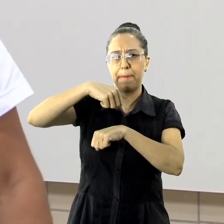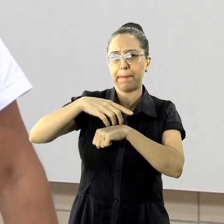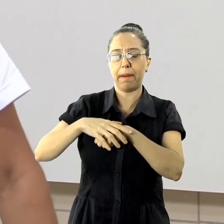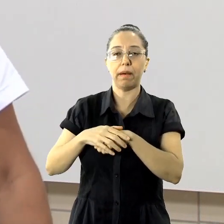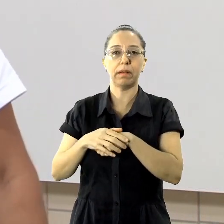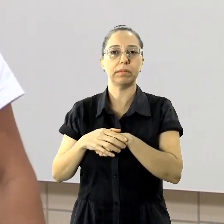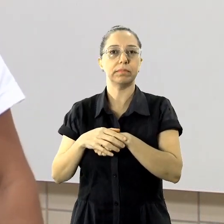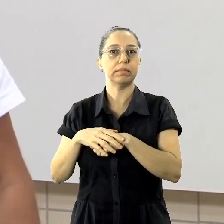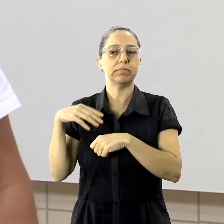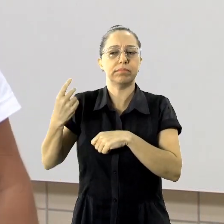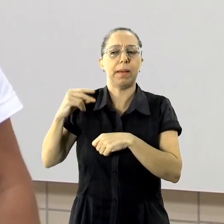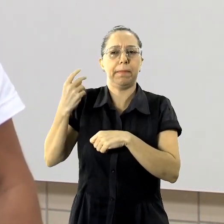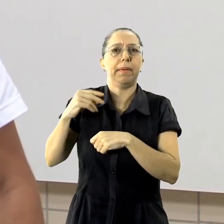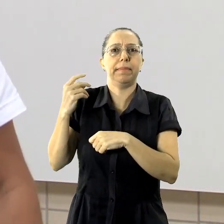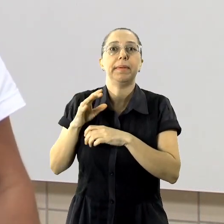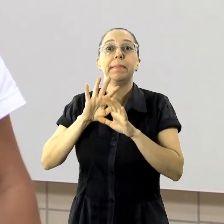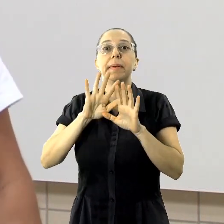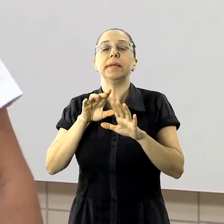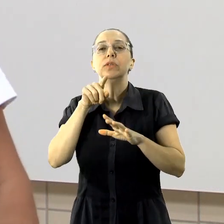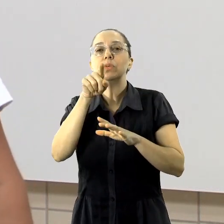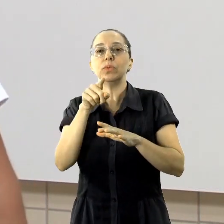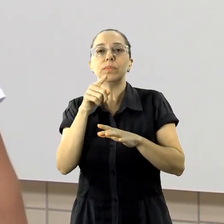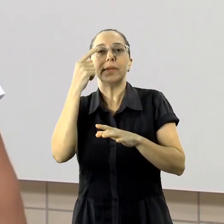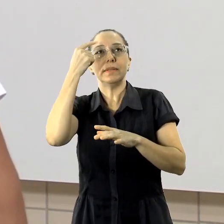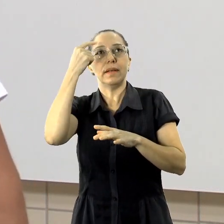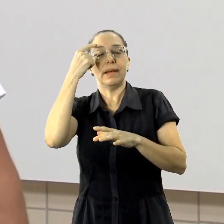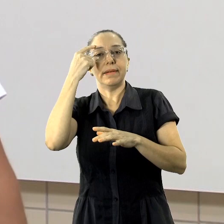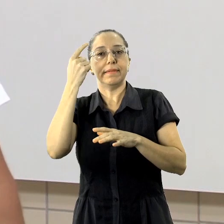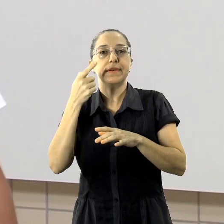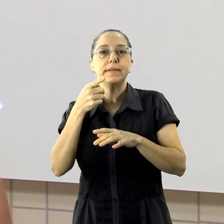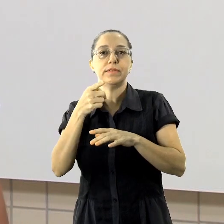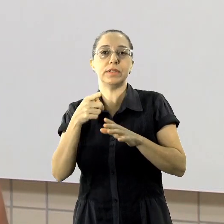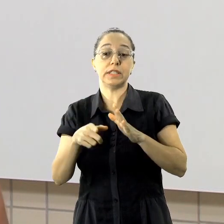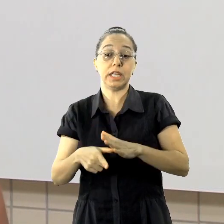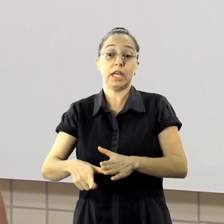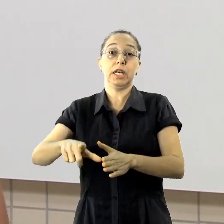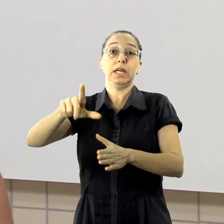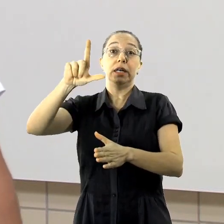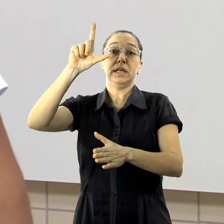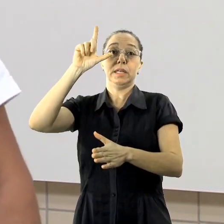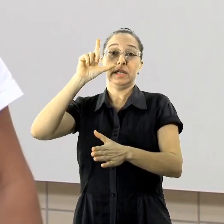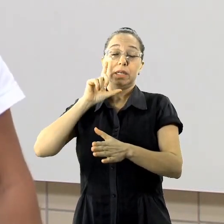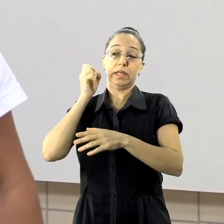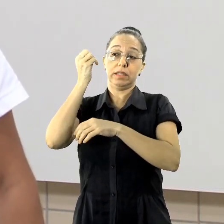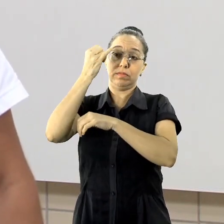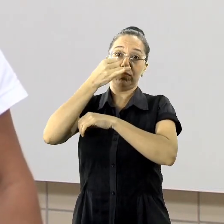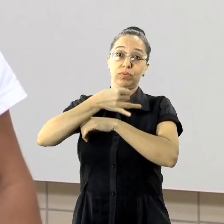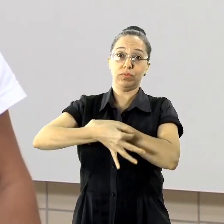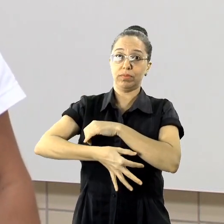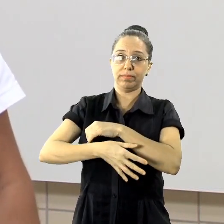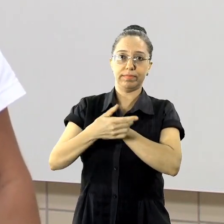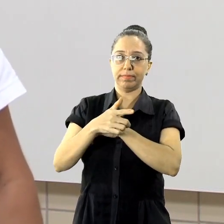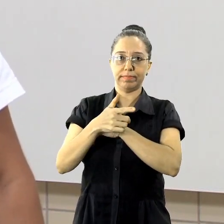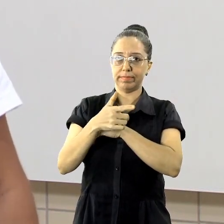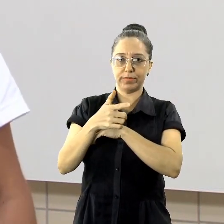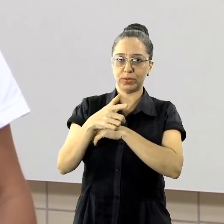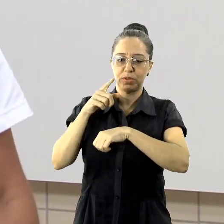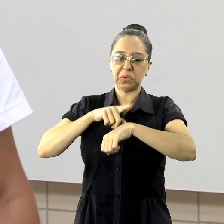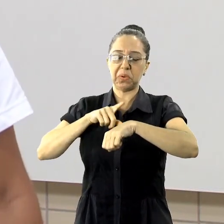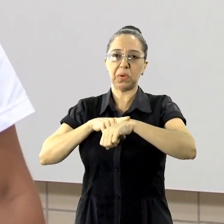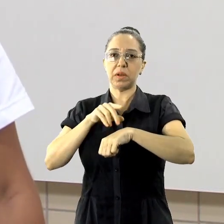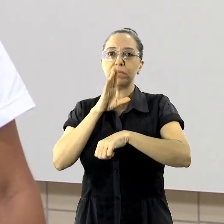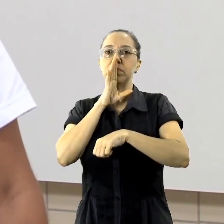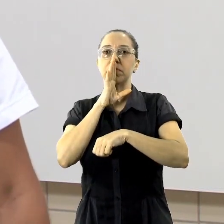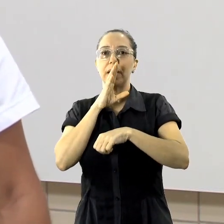você ter que entrar numa empresa antes de amanhecer, antes das 6 horas, não tem horário de almoço, não